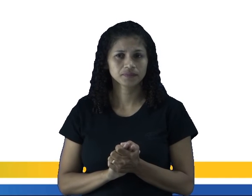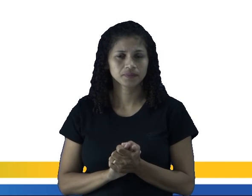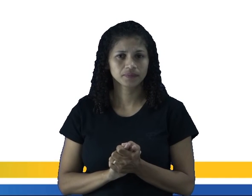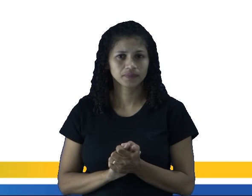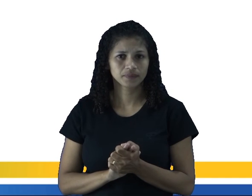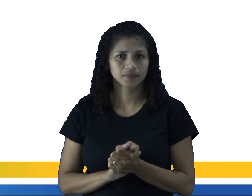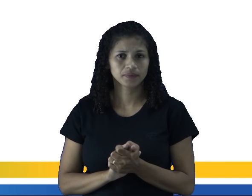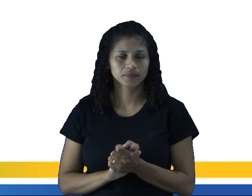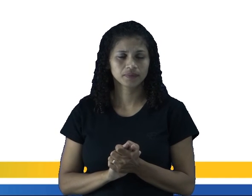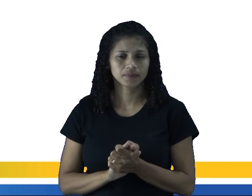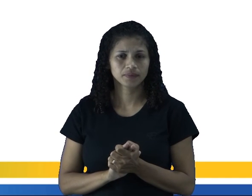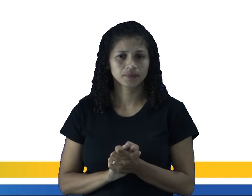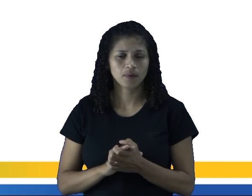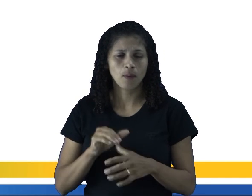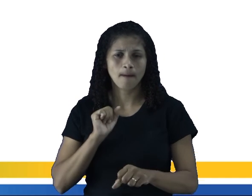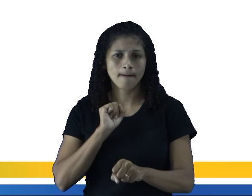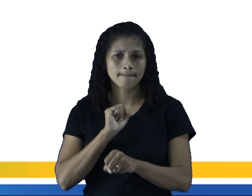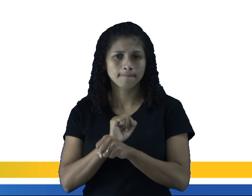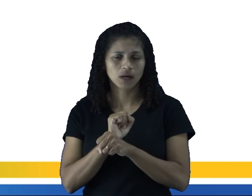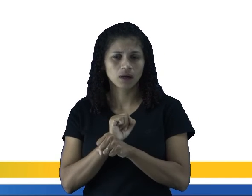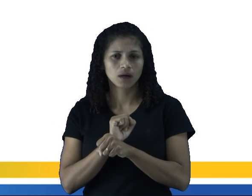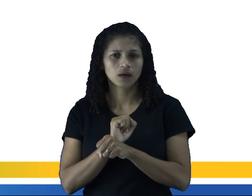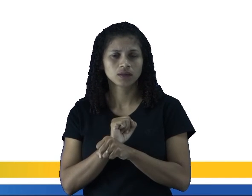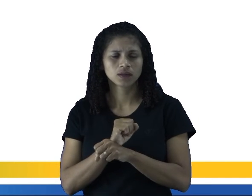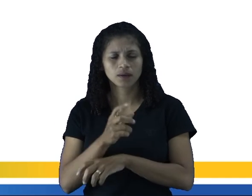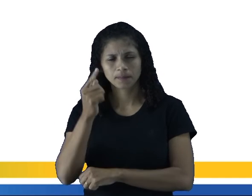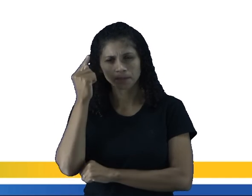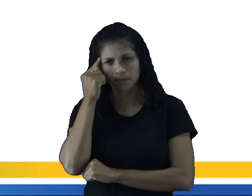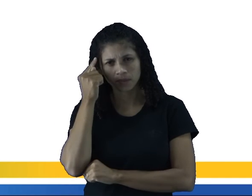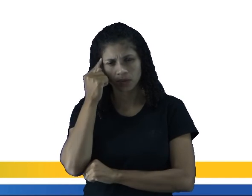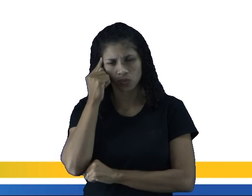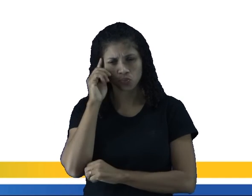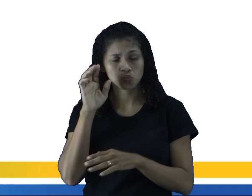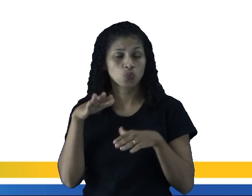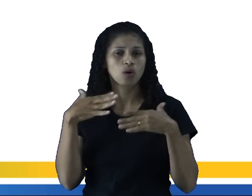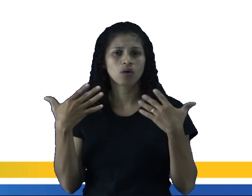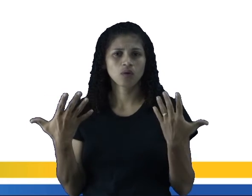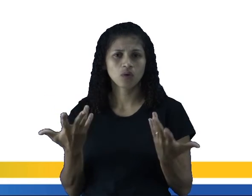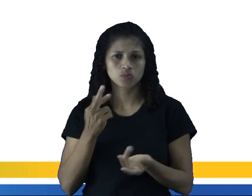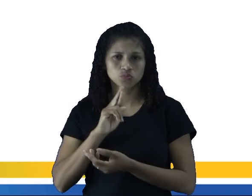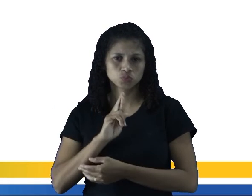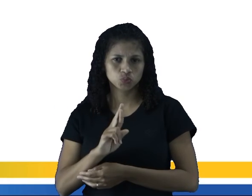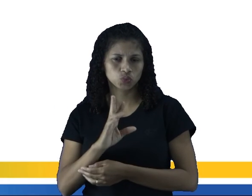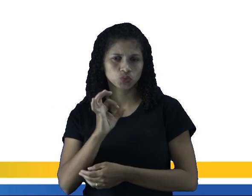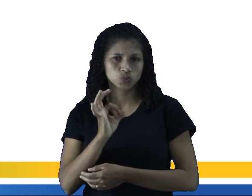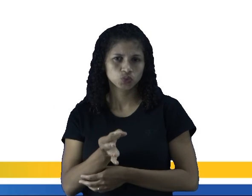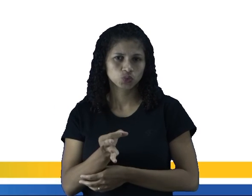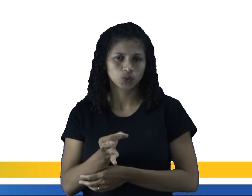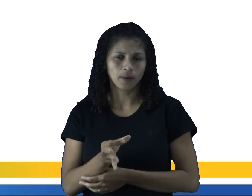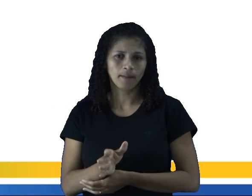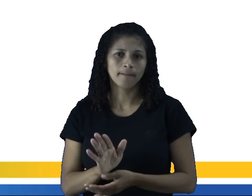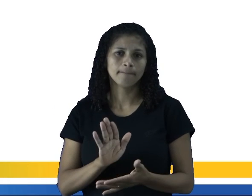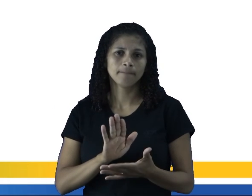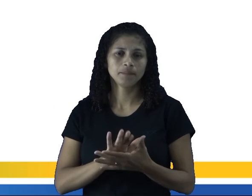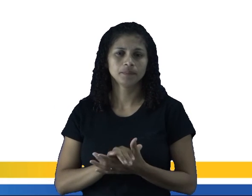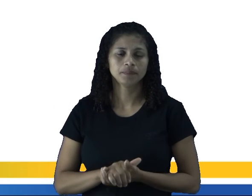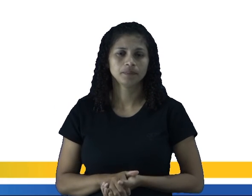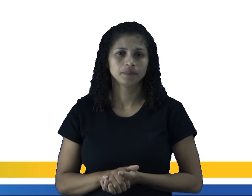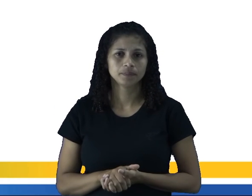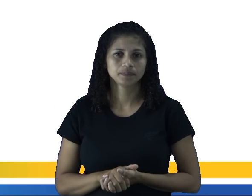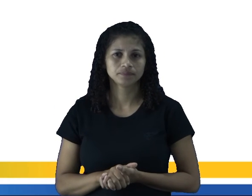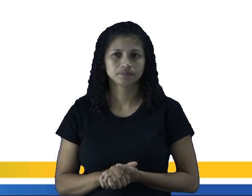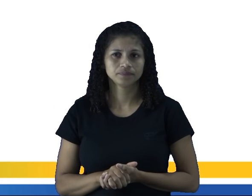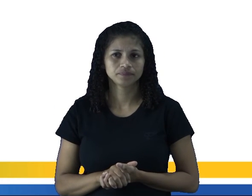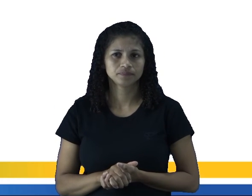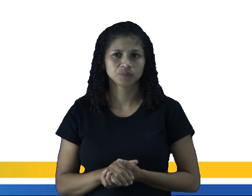de ebulição. Então, pare aí, dê um pause e pense qual pode ser dessas propriedades que a gente